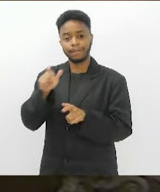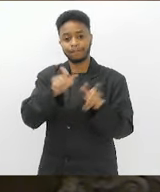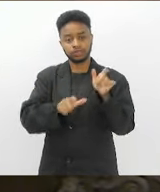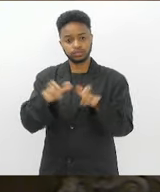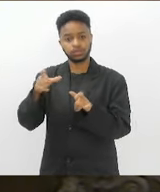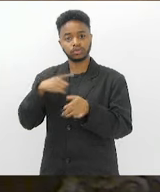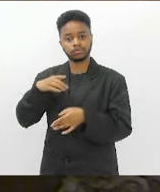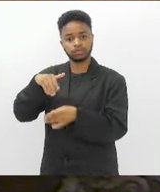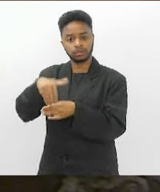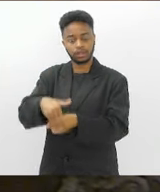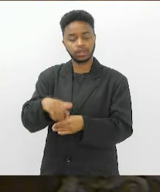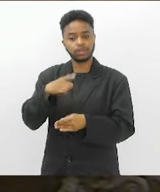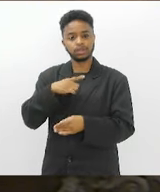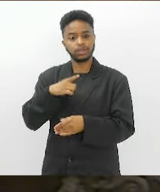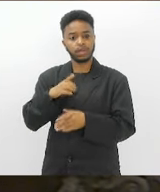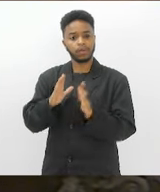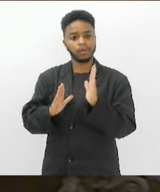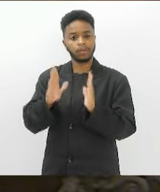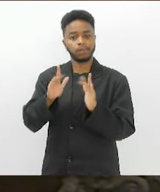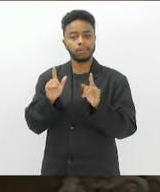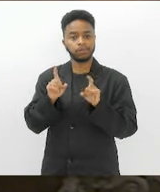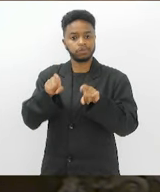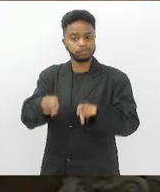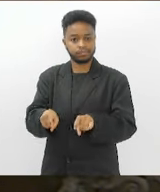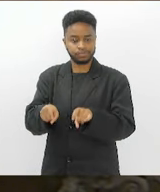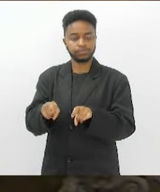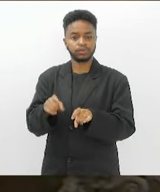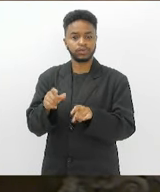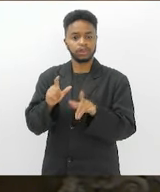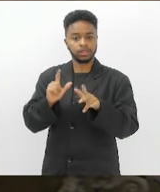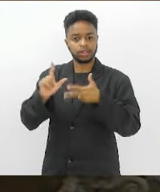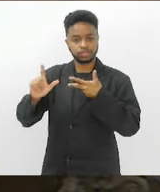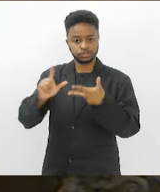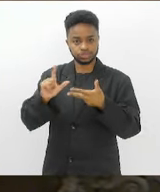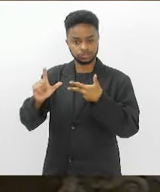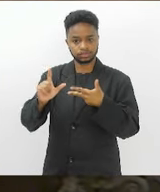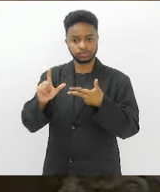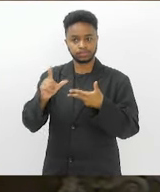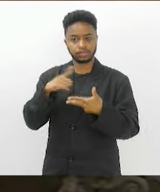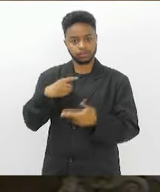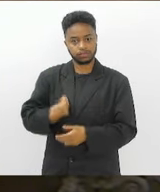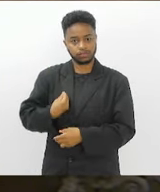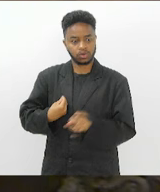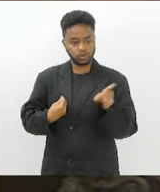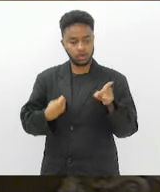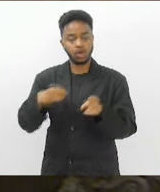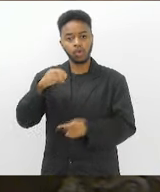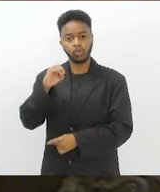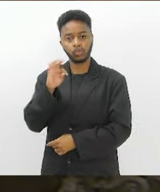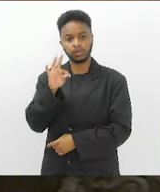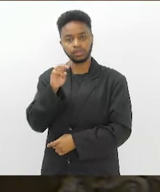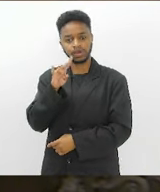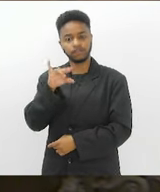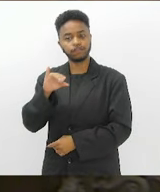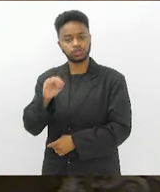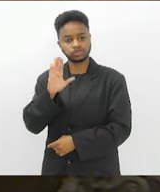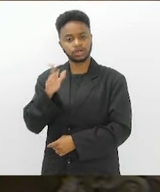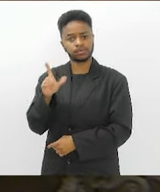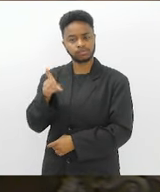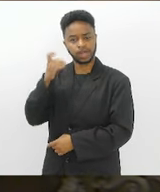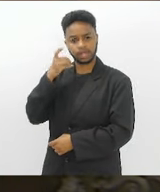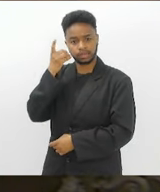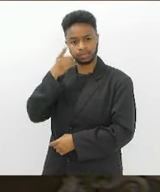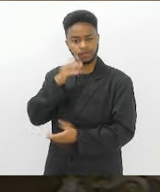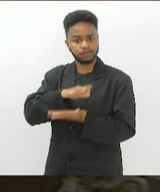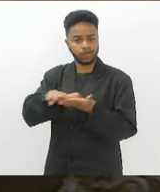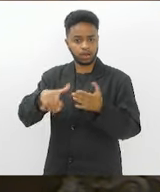que, na essência de um mandato legislativo, e o Otávio Leite, que está aqui como deputado de vários mandatos, sabe, é prerrogativa